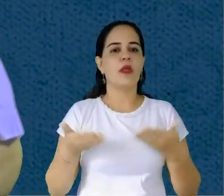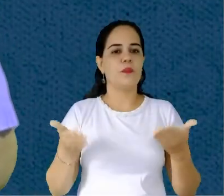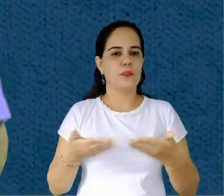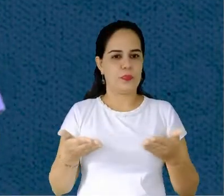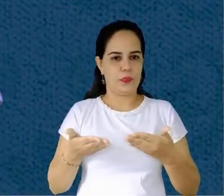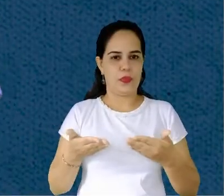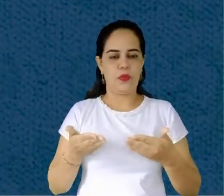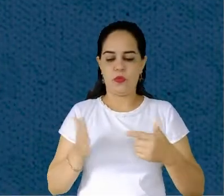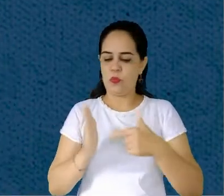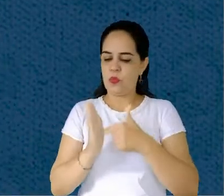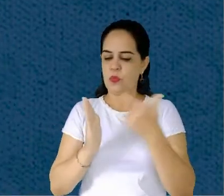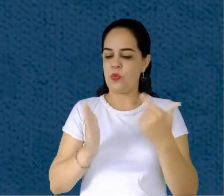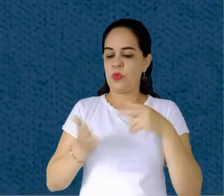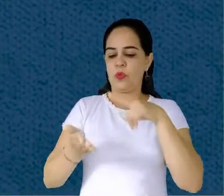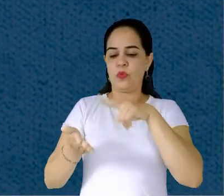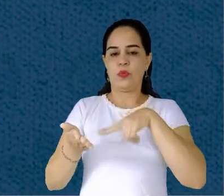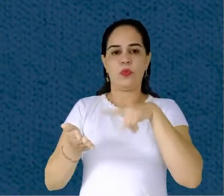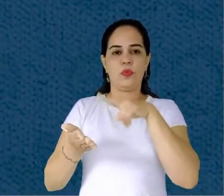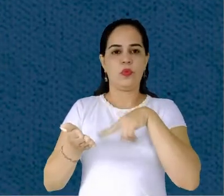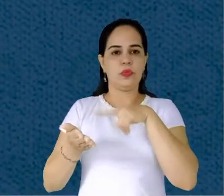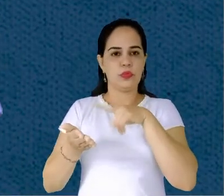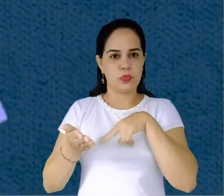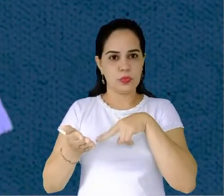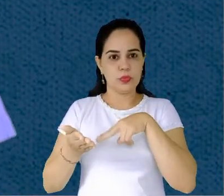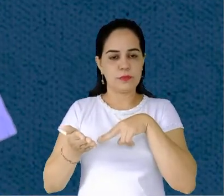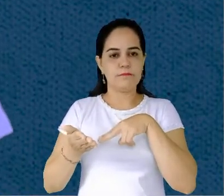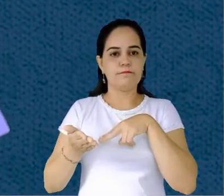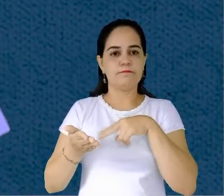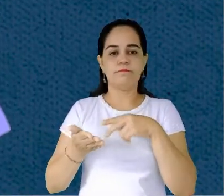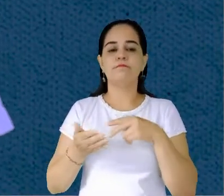Passamos então à segunda leitura